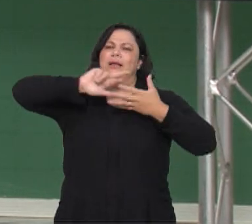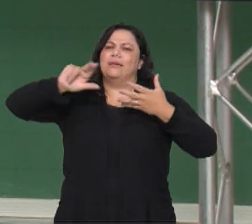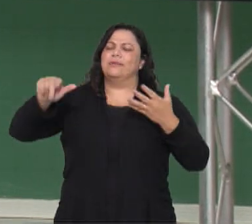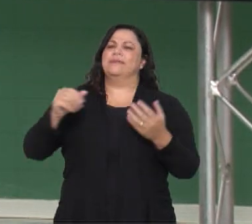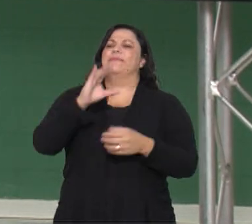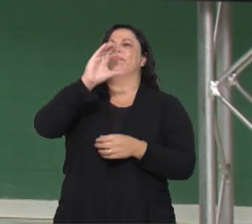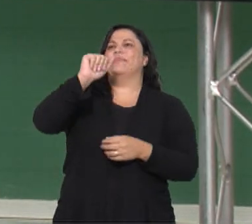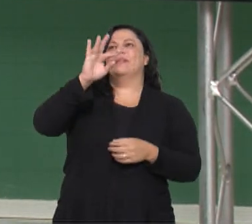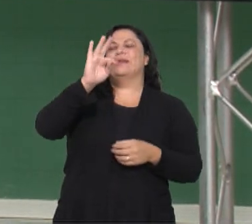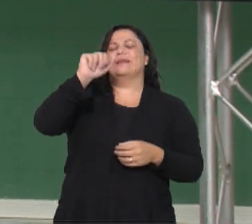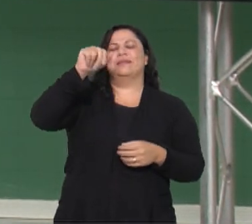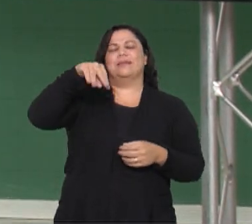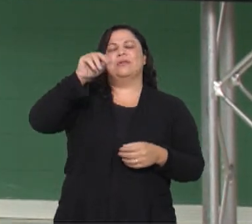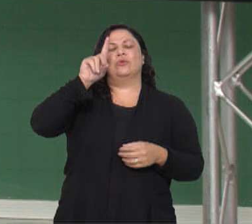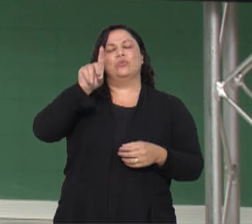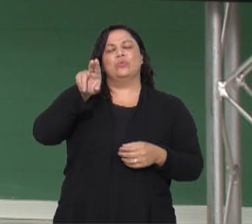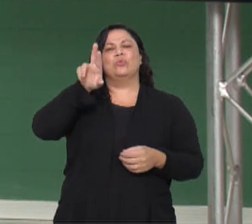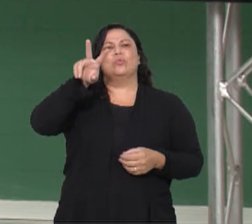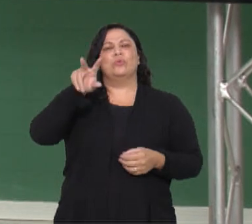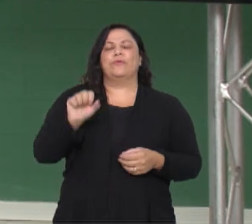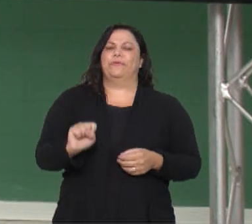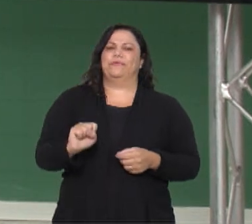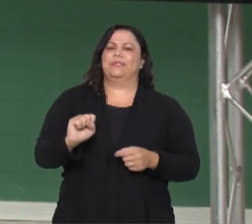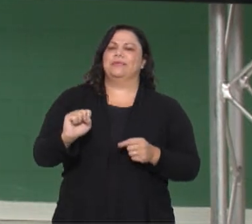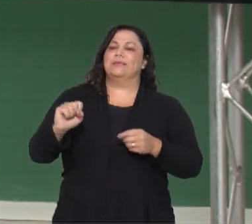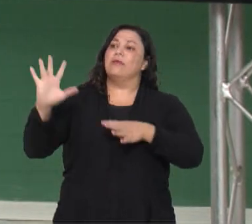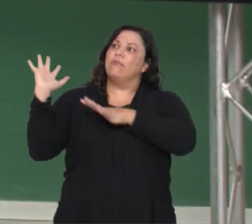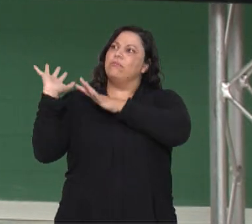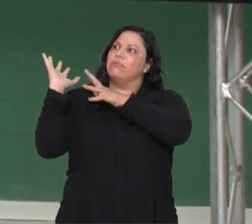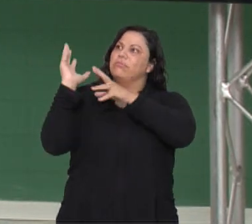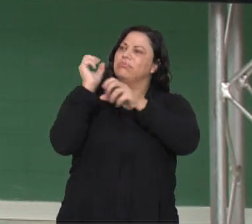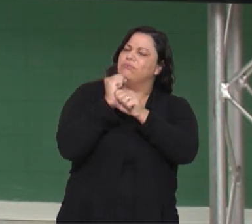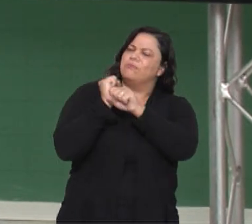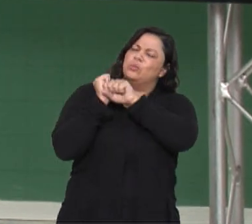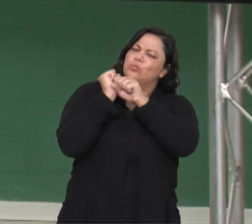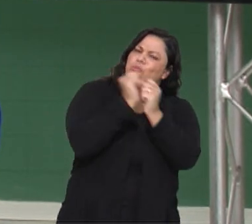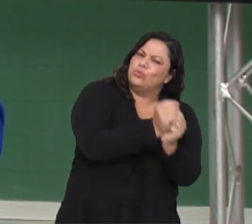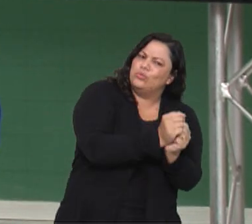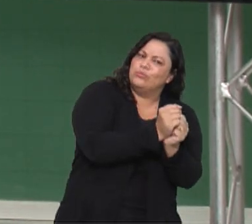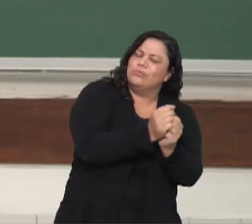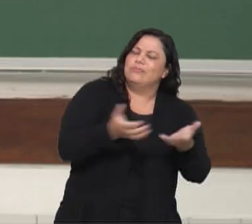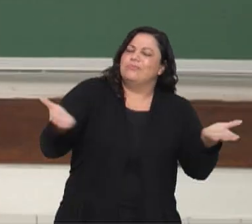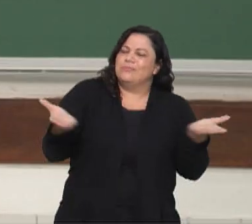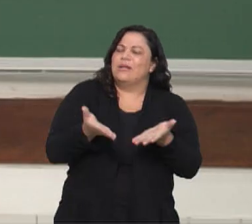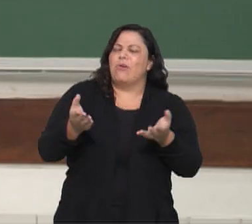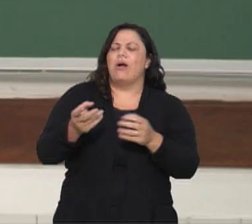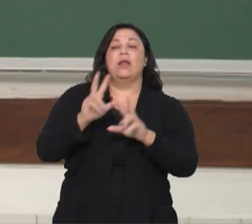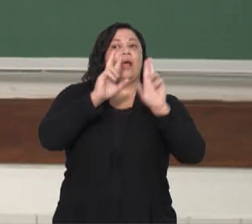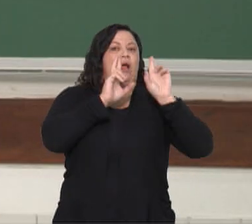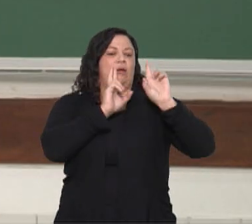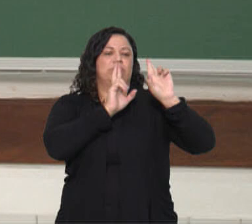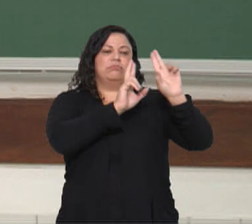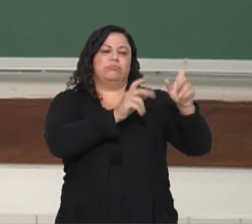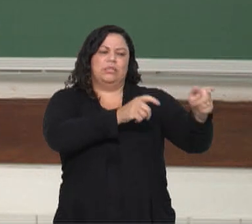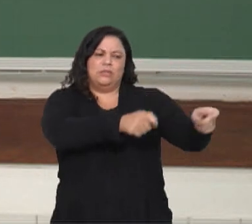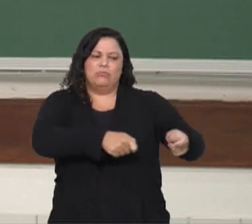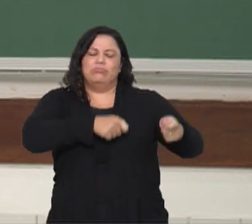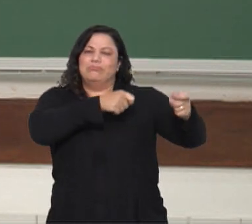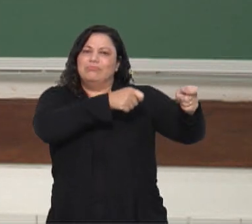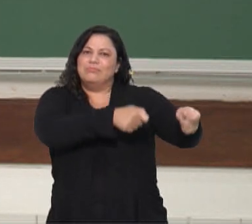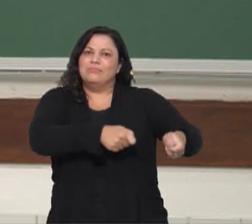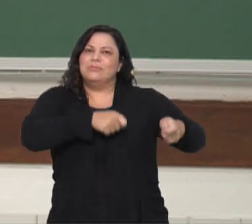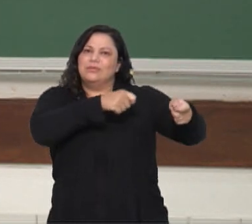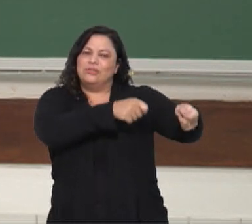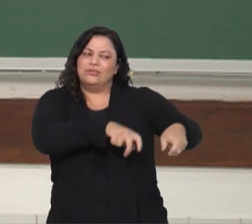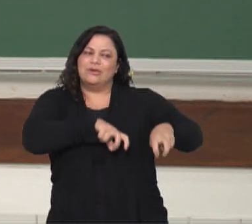Catanduvas. Embarque nessa, vamos junto, e hoje nós vamos entender, como diz o outro, respeite a enxada, que afinal de contas a humanidade